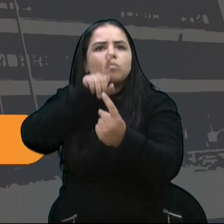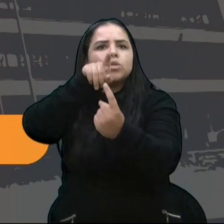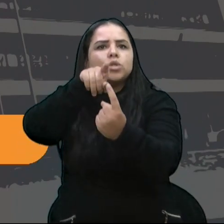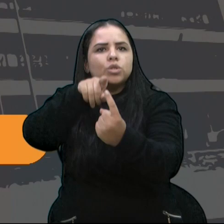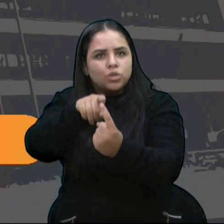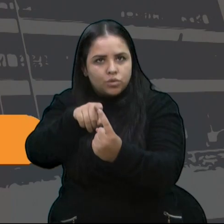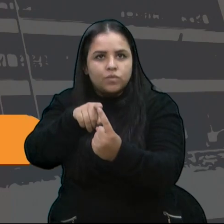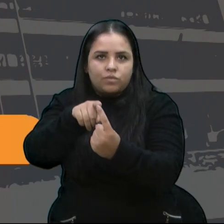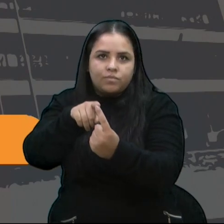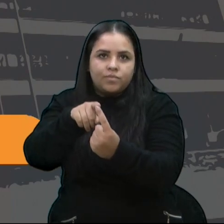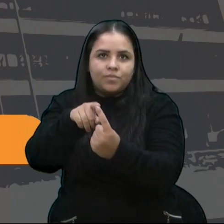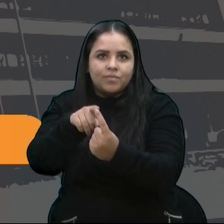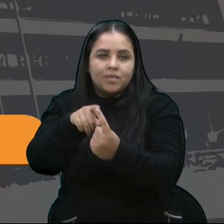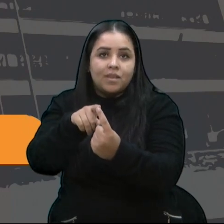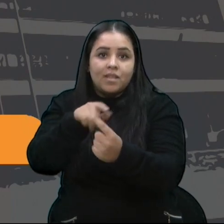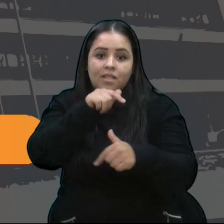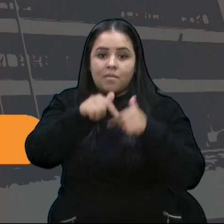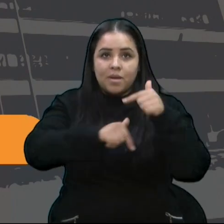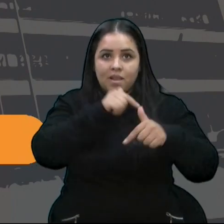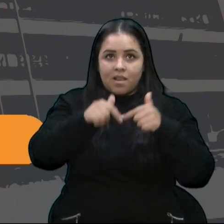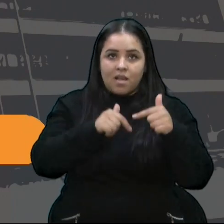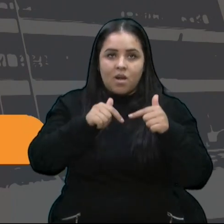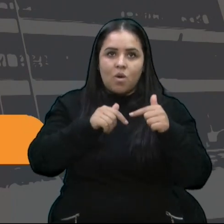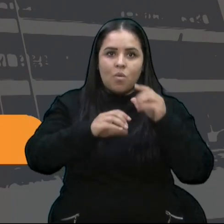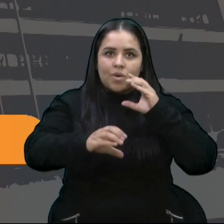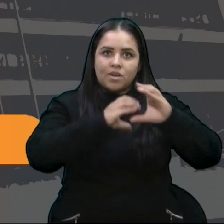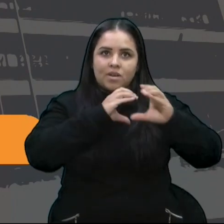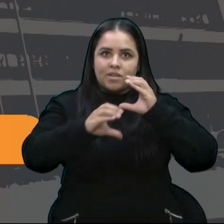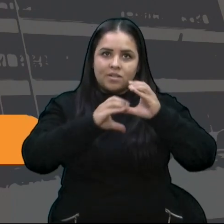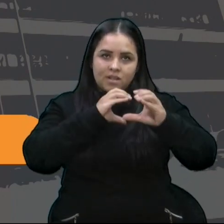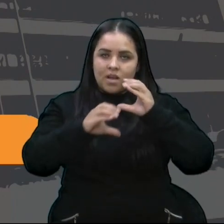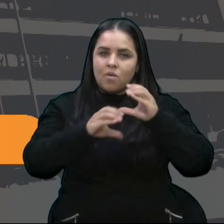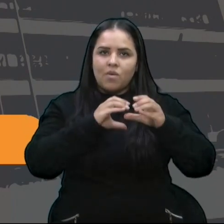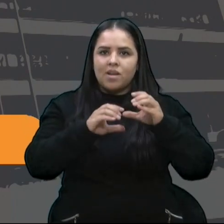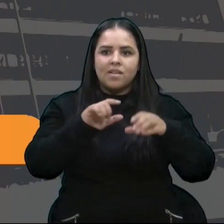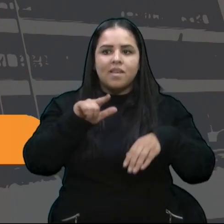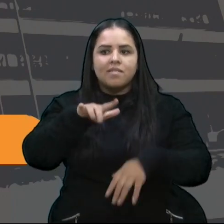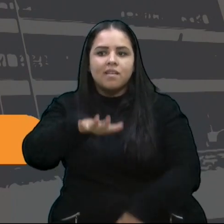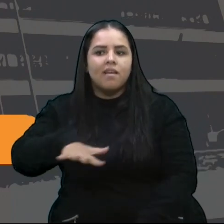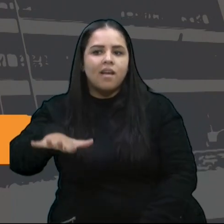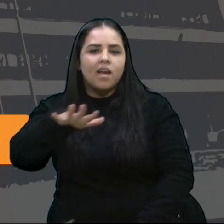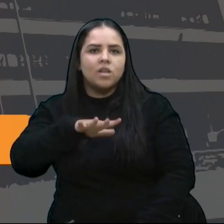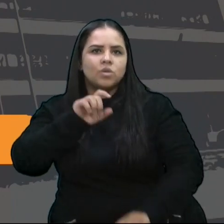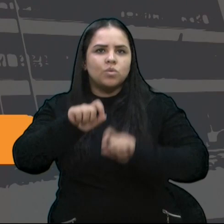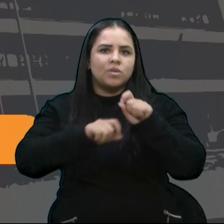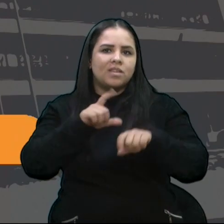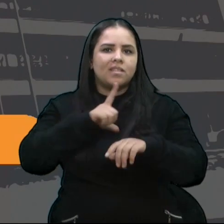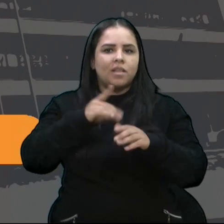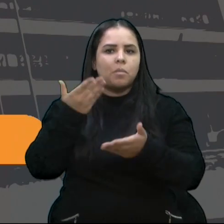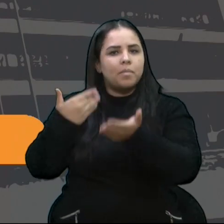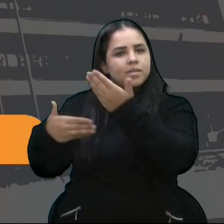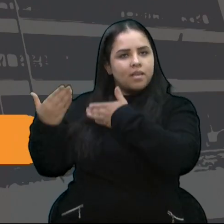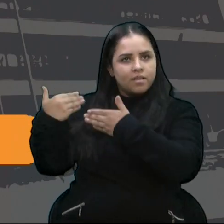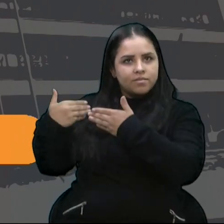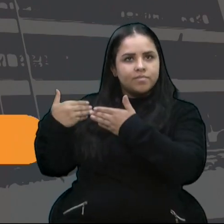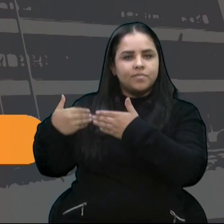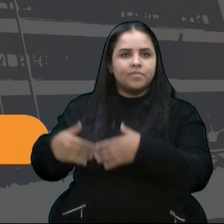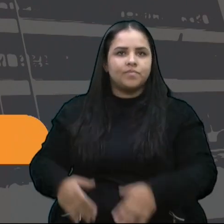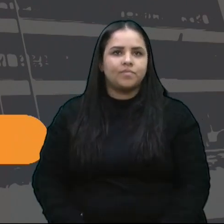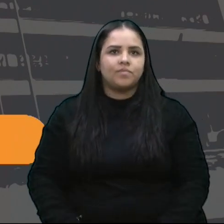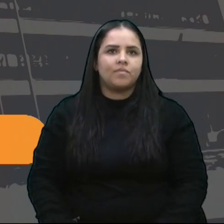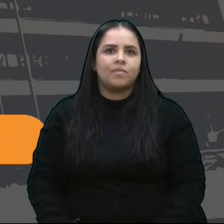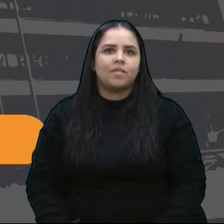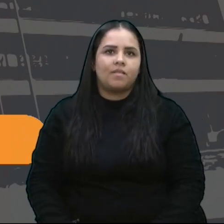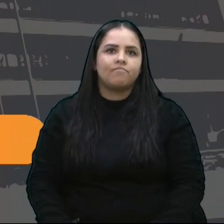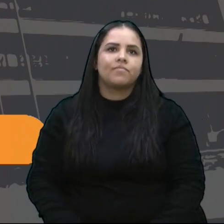e trabalhar a comunicação muito mais nesse nível do que nos apelos comerciais que vinham sendo feitos. Felipe... Então,